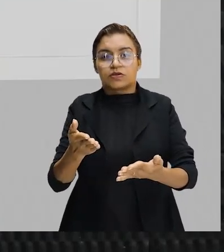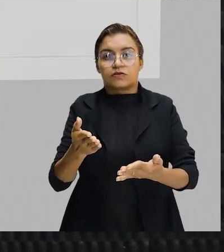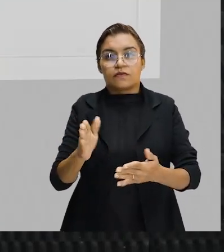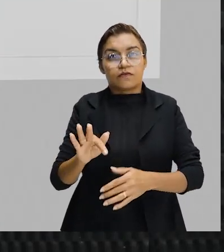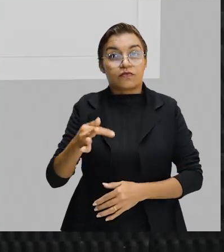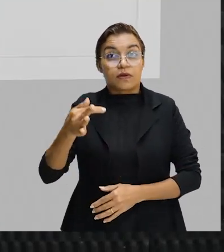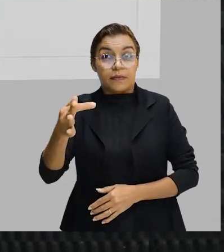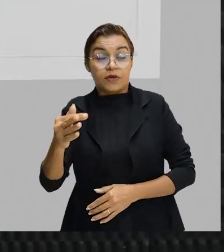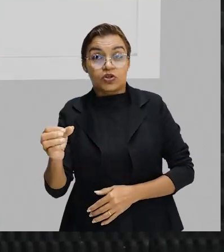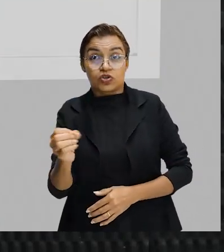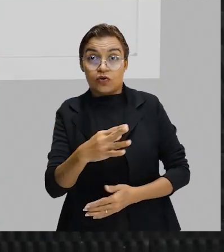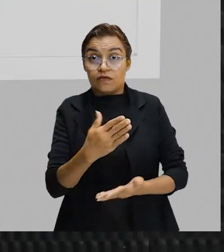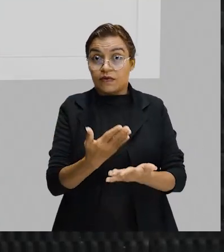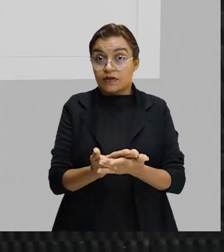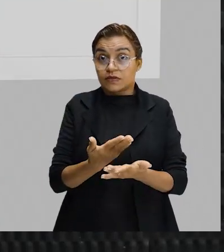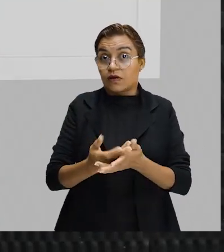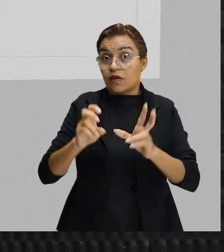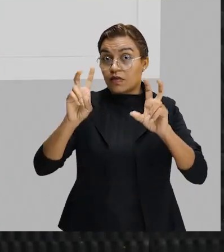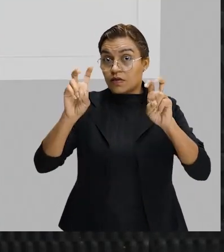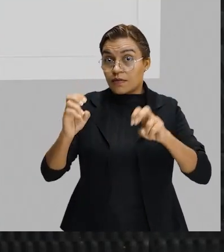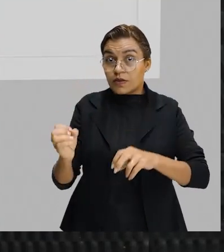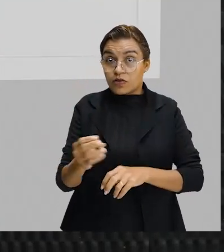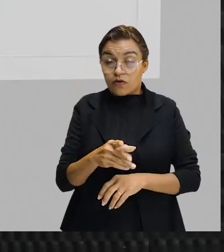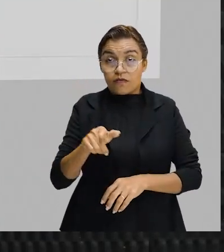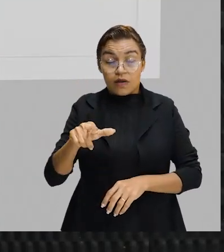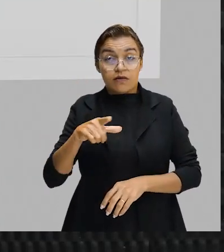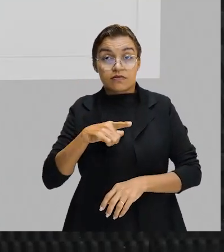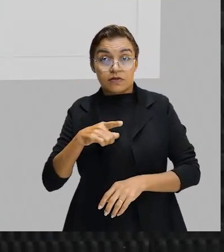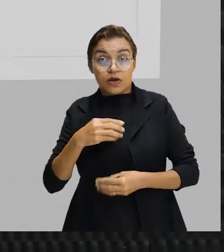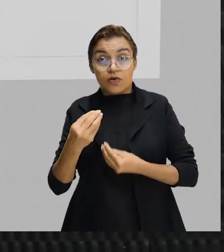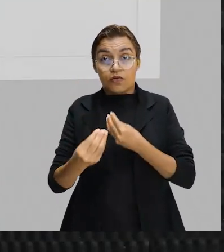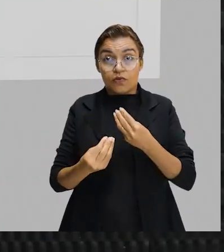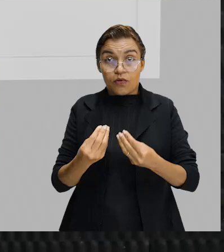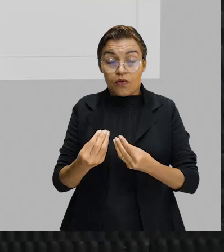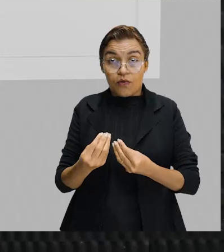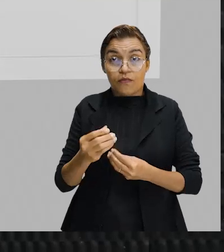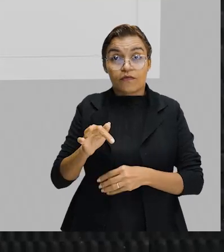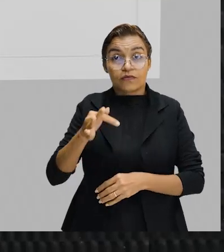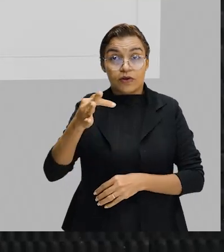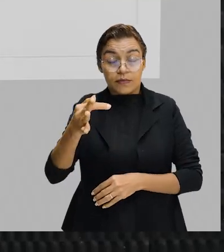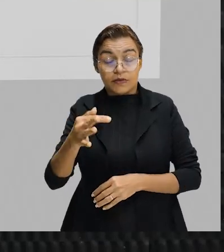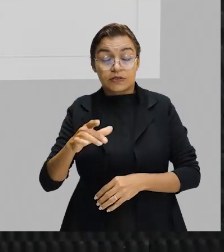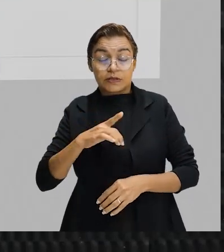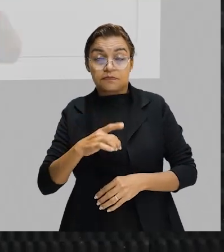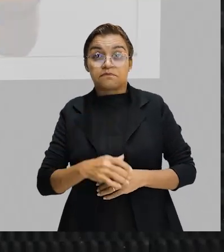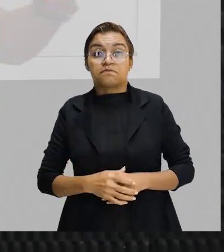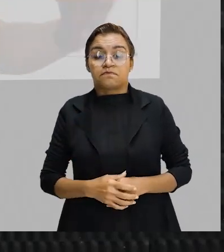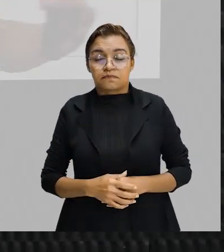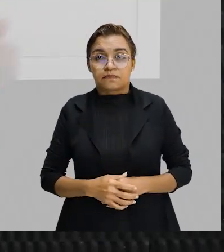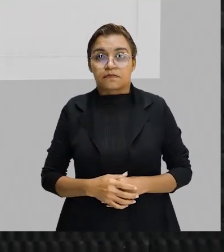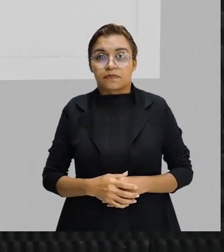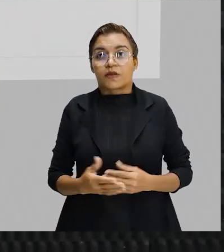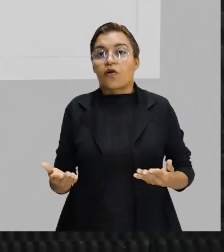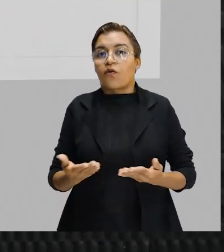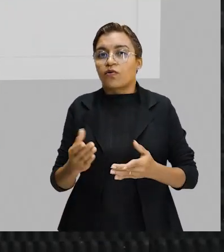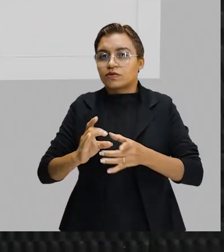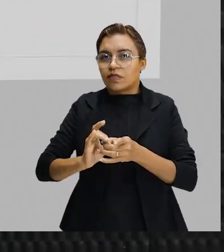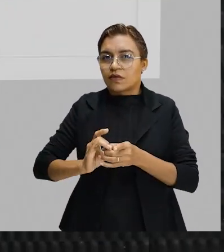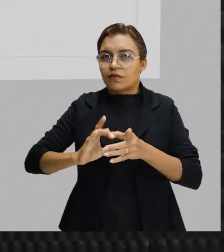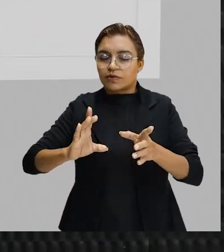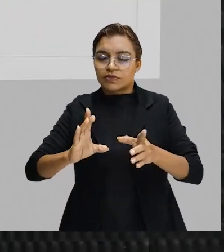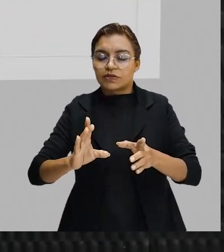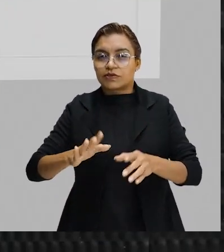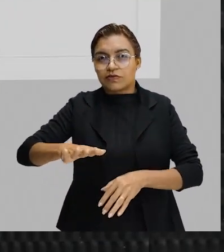aulas, novos conteúdos, novos temas. Então, eu te convido a vir conosco, que é um trabalho maravilhoso, levando até vocês essa democratização do